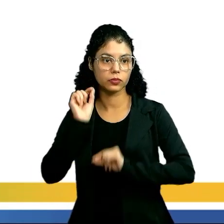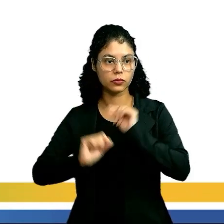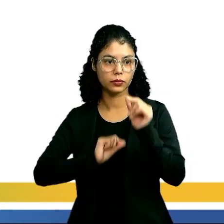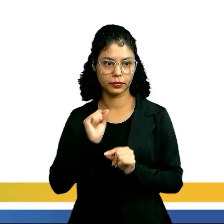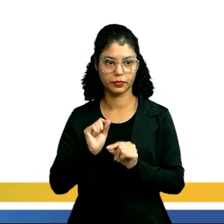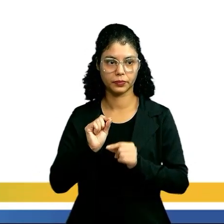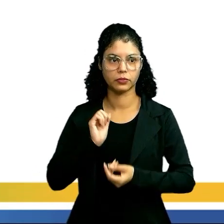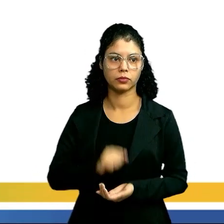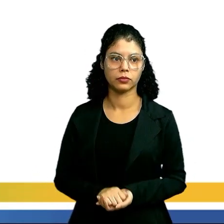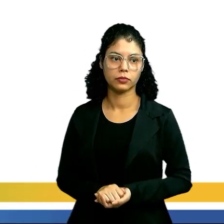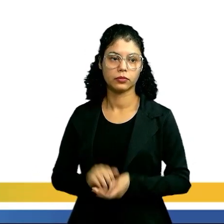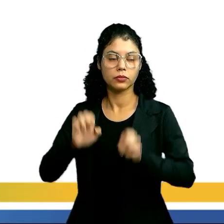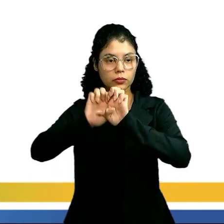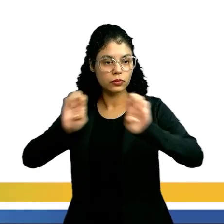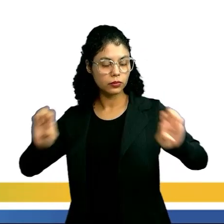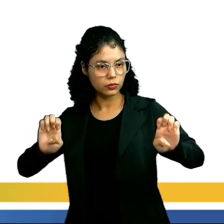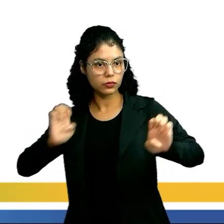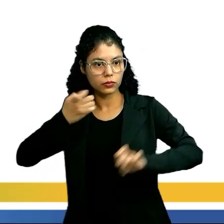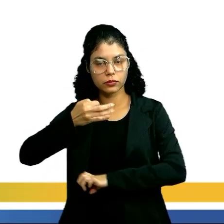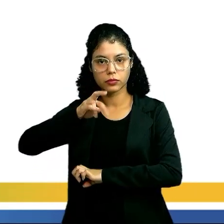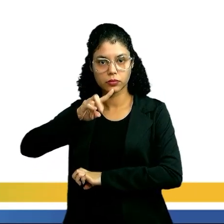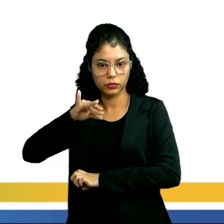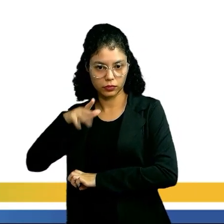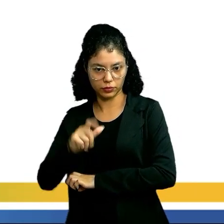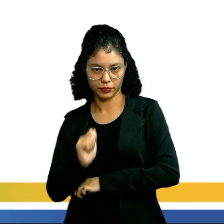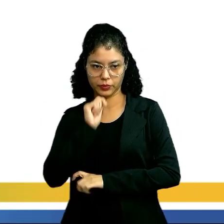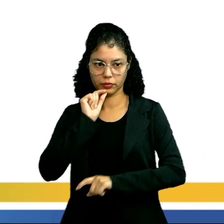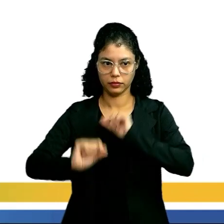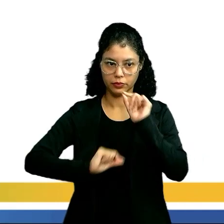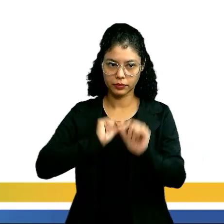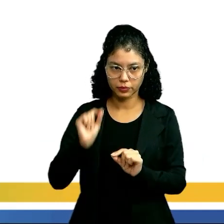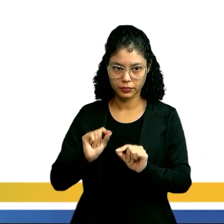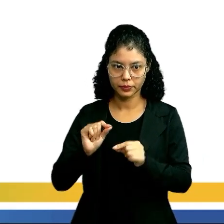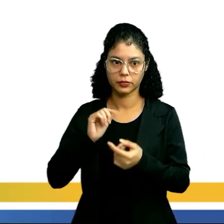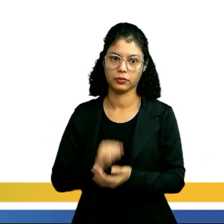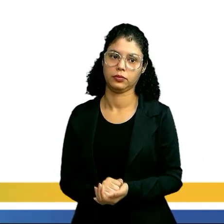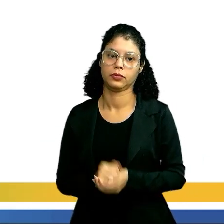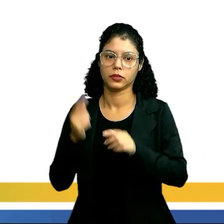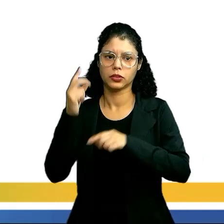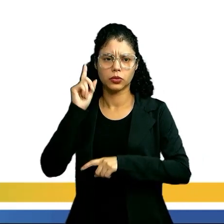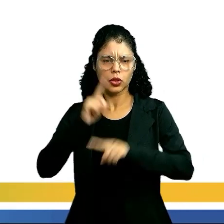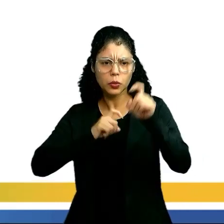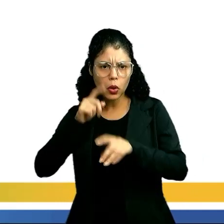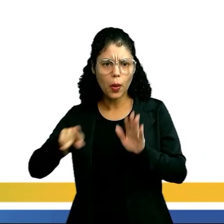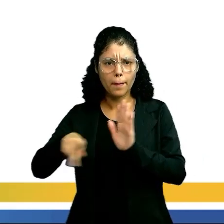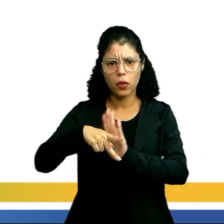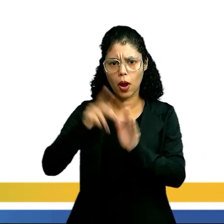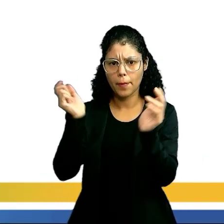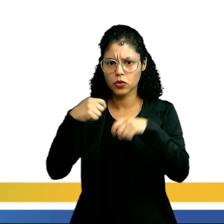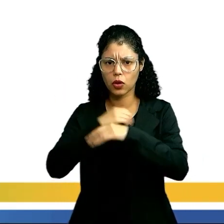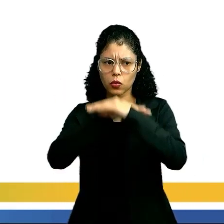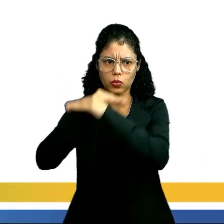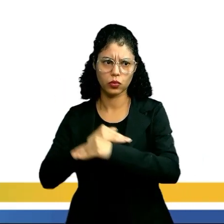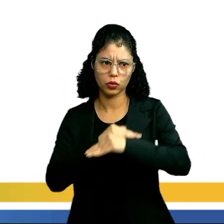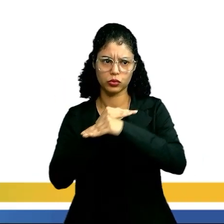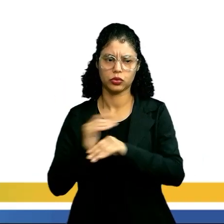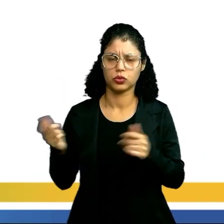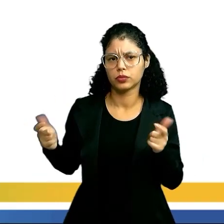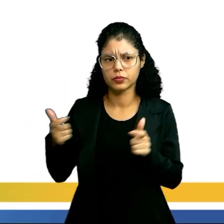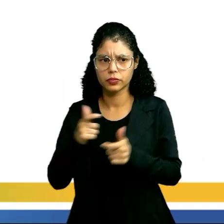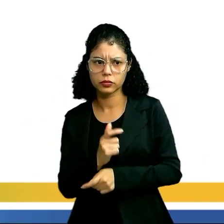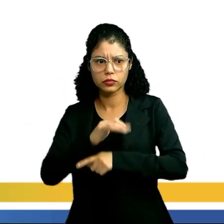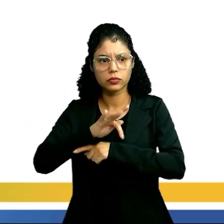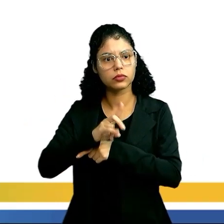isso, professor? Equação exponencial. Uma equação exponencial é uma expressão algébrica que possui uma